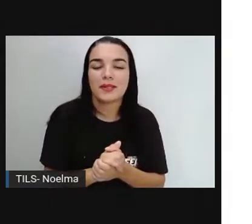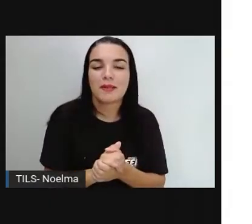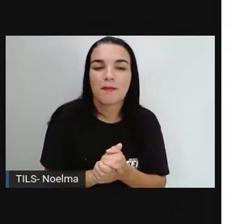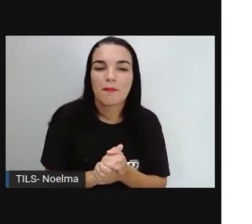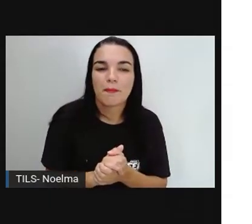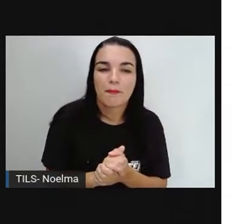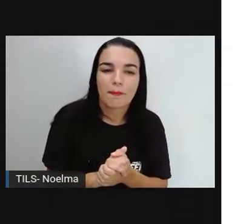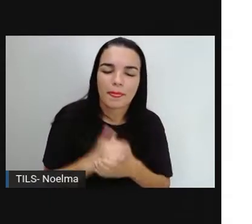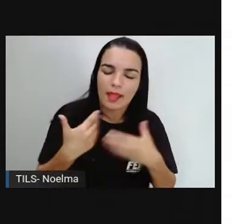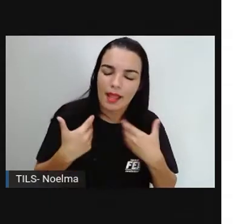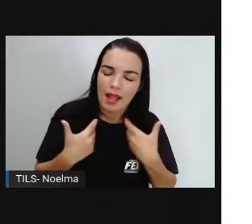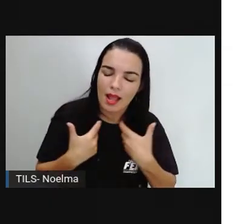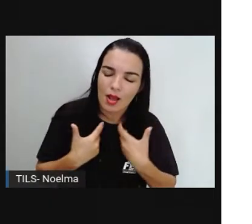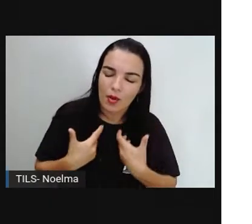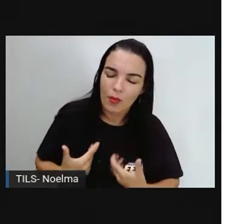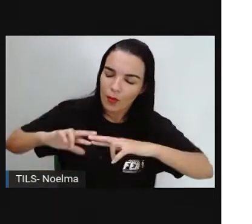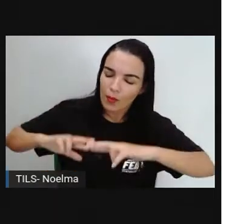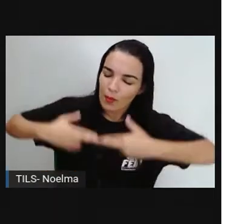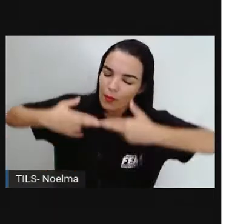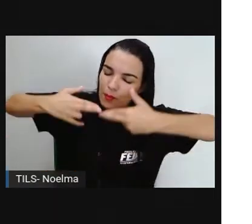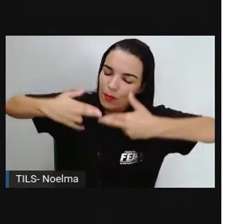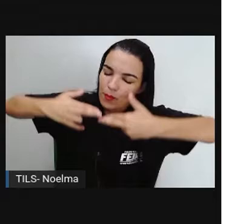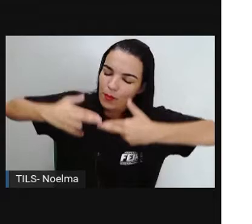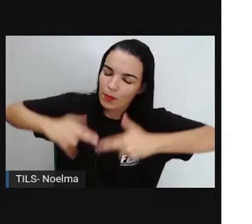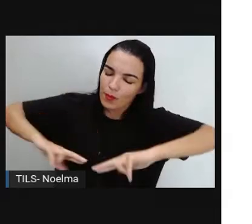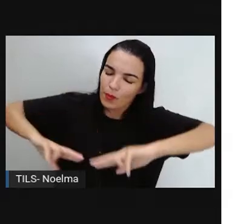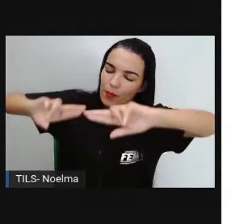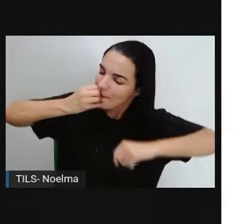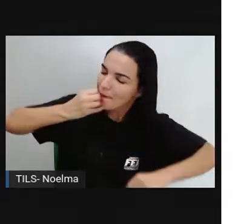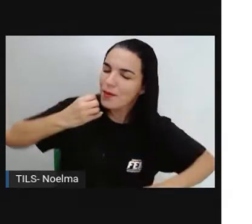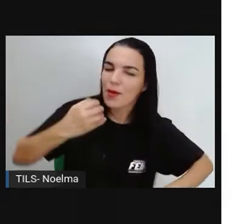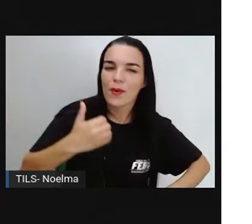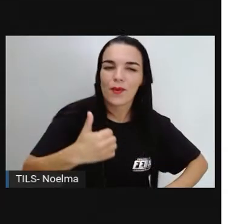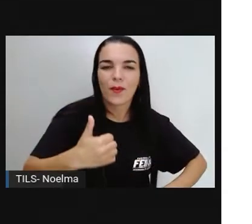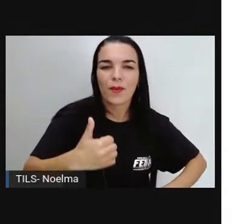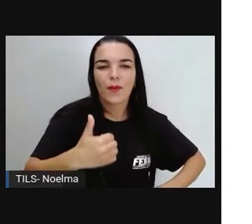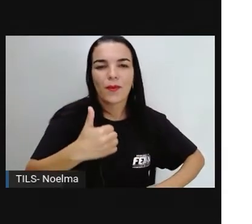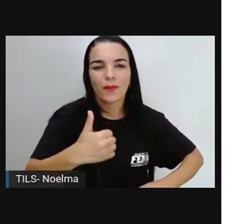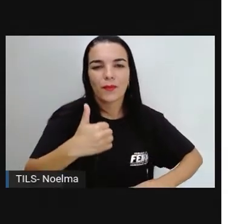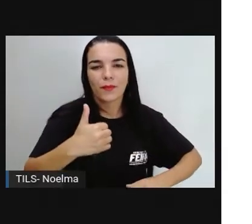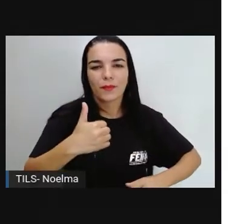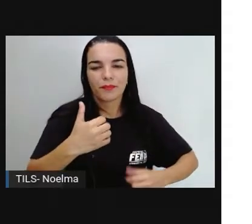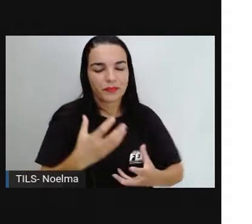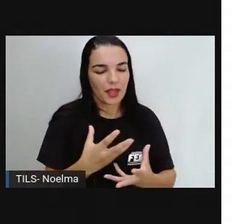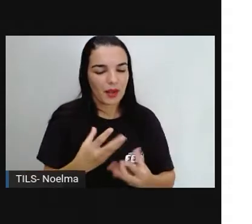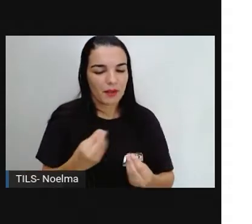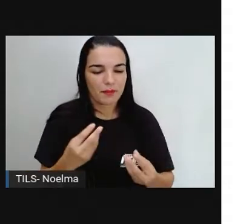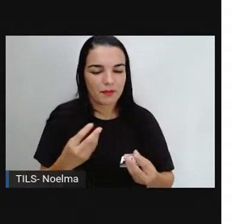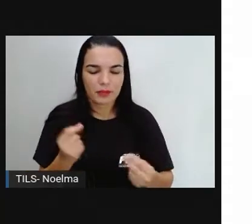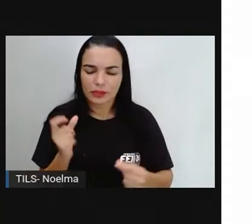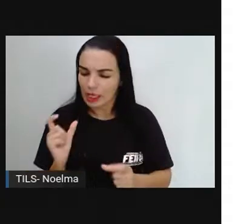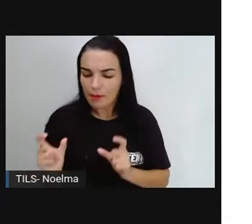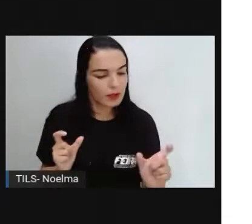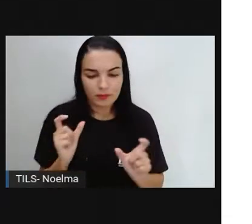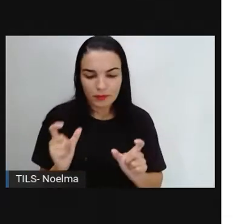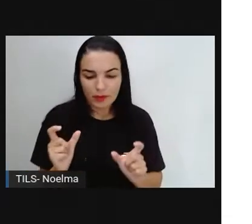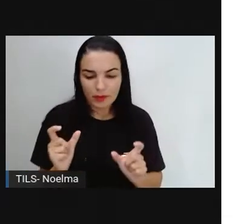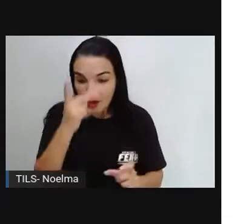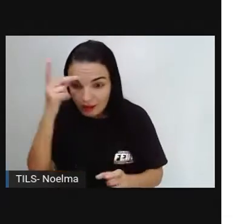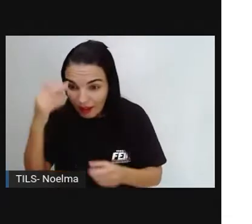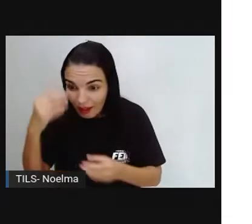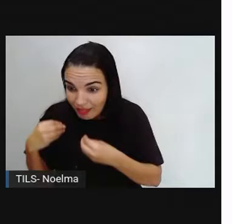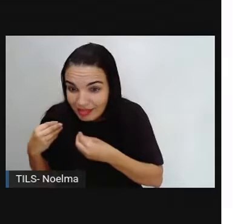Descansar na rede é muito bom. Muitas palavras vêm do seu povo,